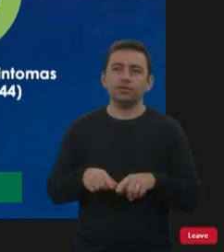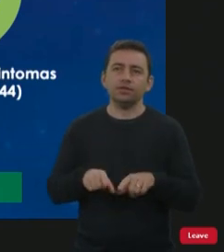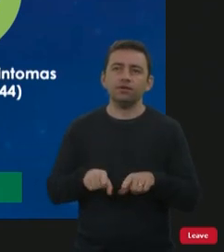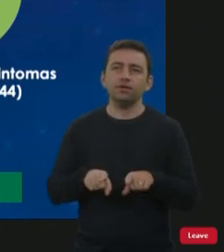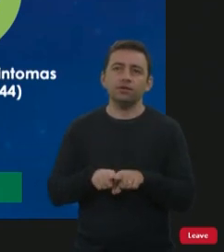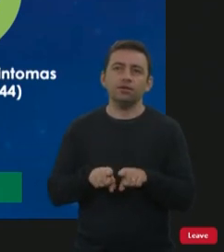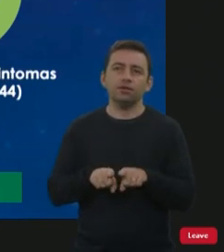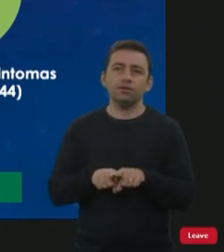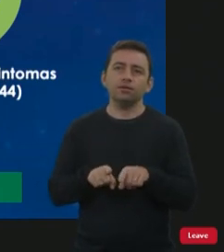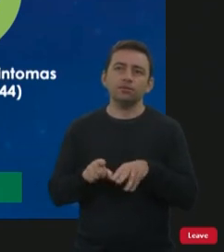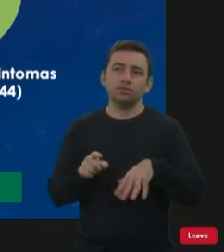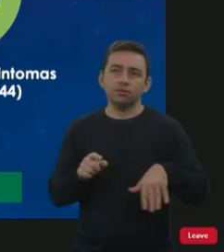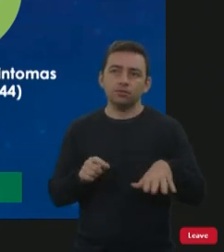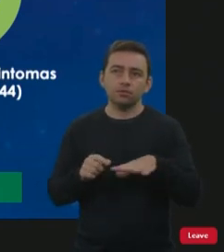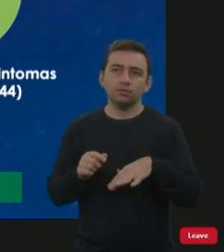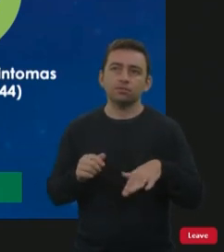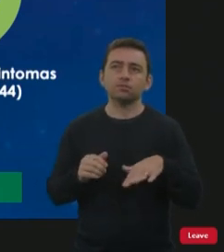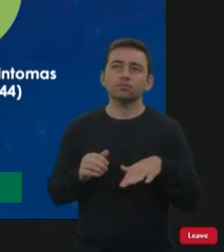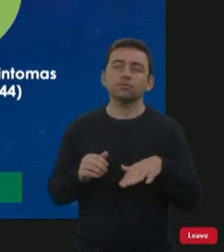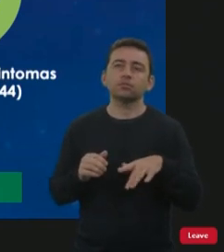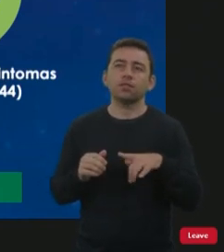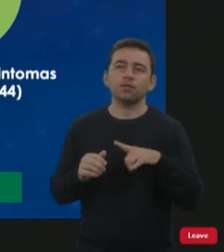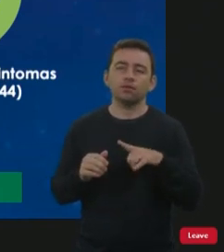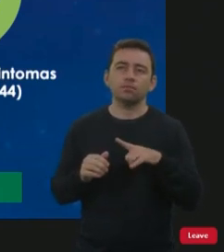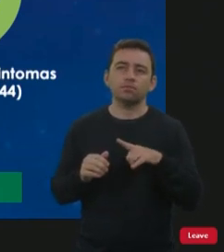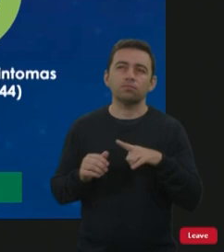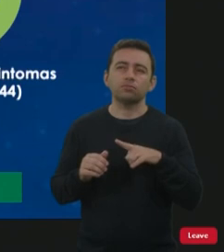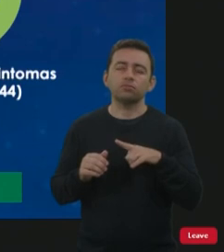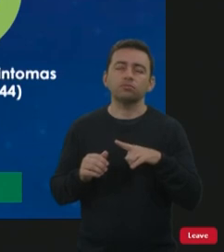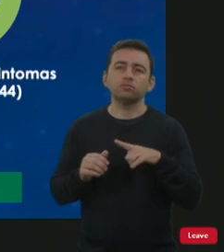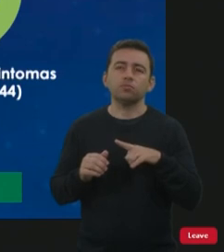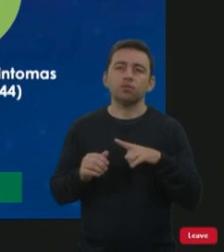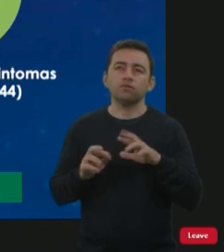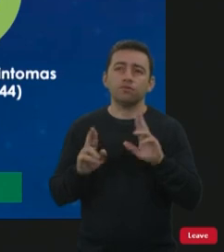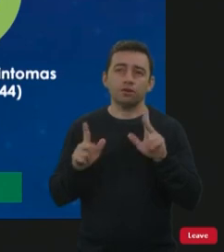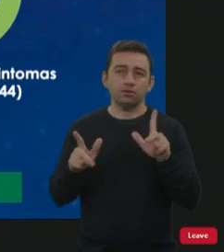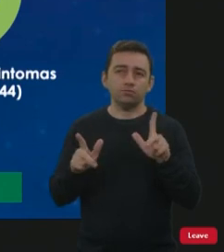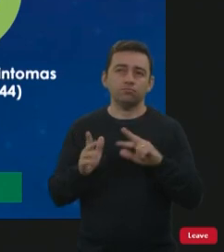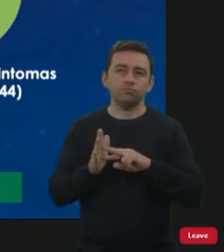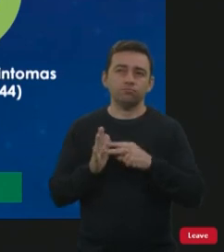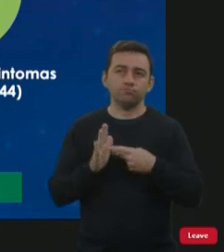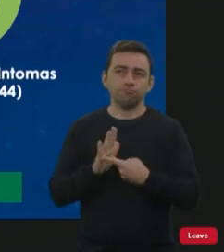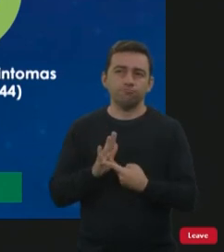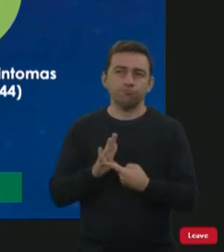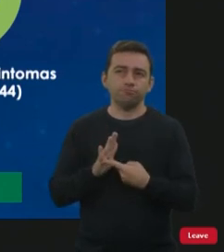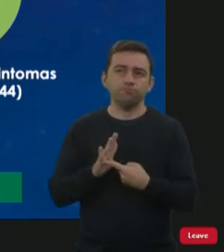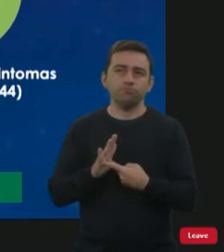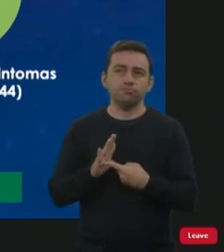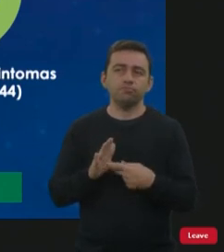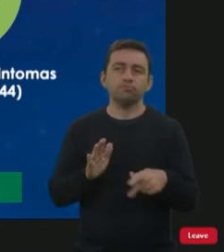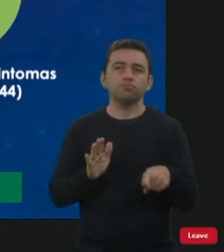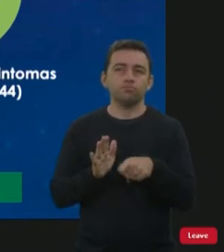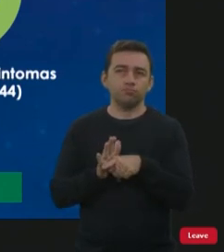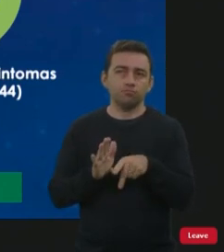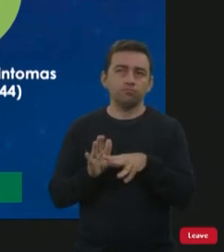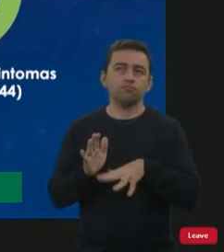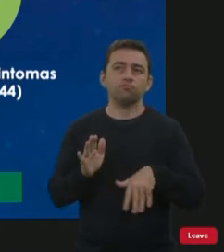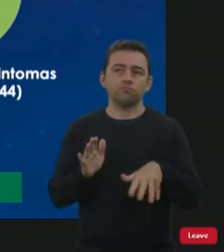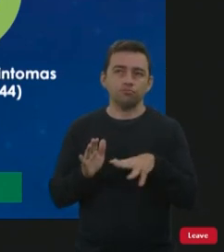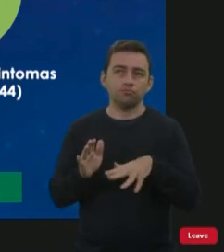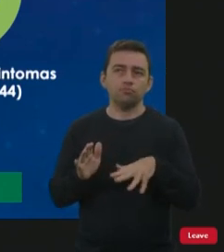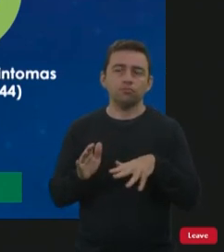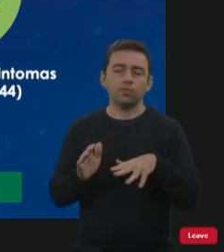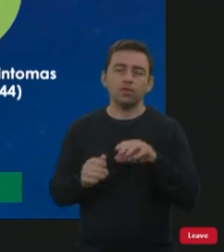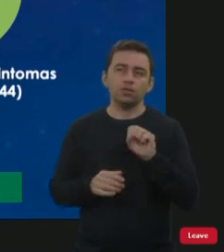duas doenças que fazem parte desse grupo, tem uma diferença significativa, né, quando o diagnóstico é feito via newborn screening,